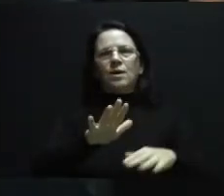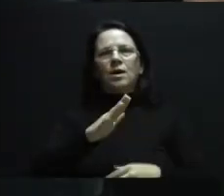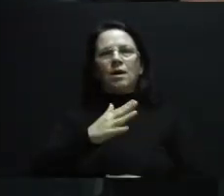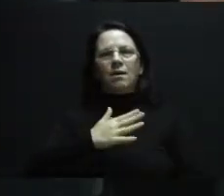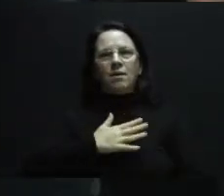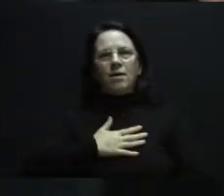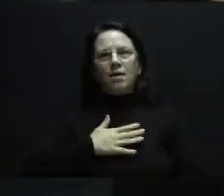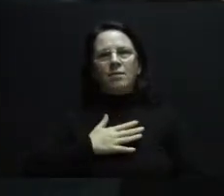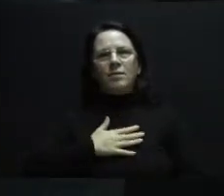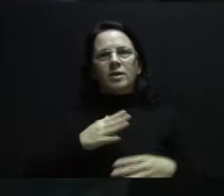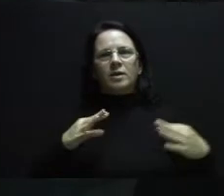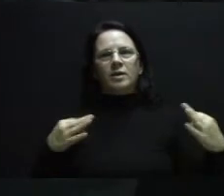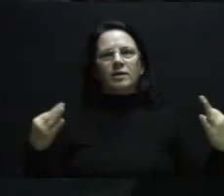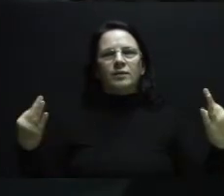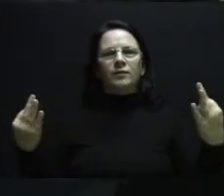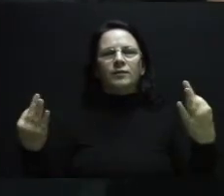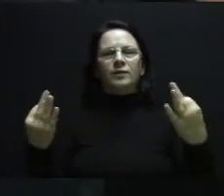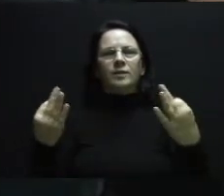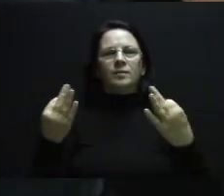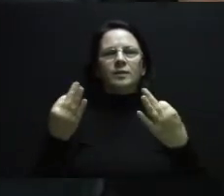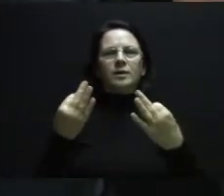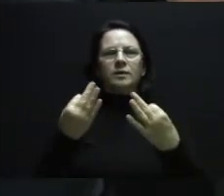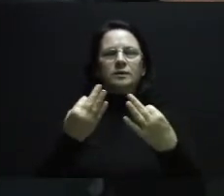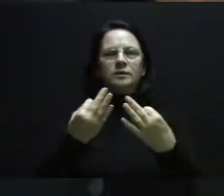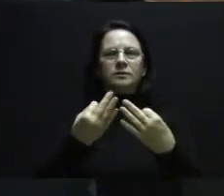a minha família,